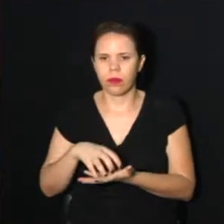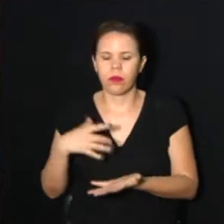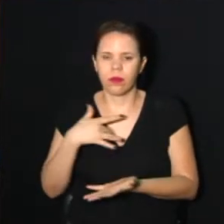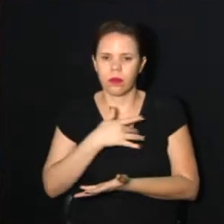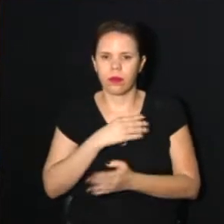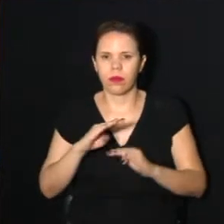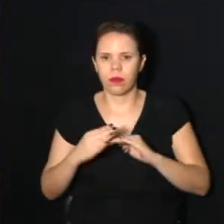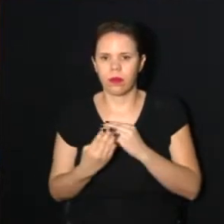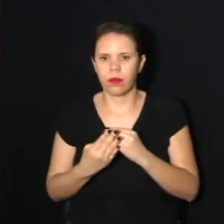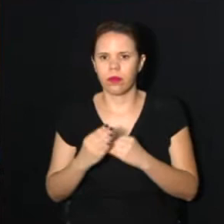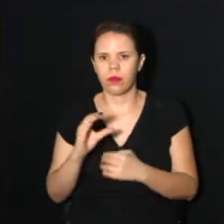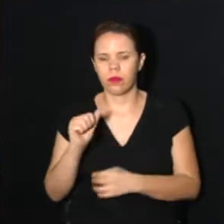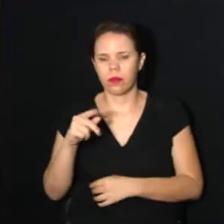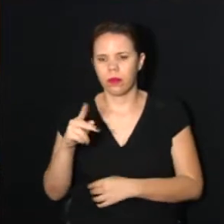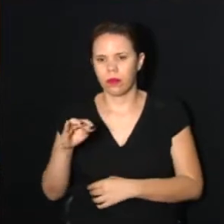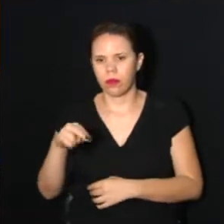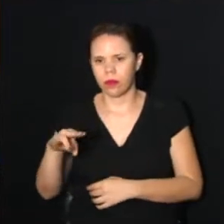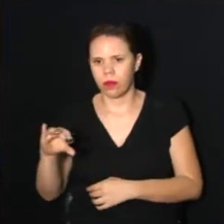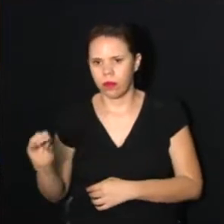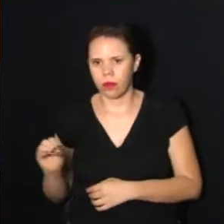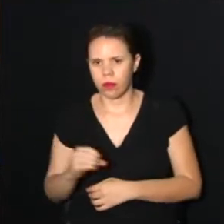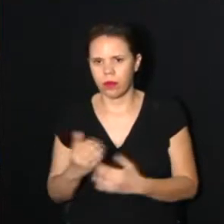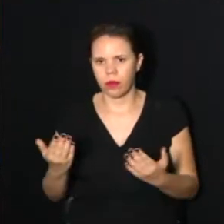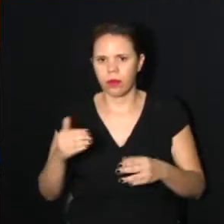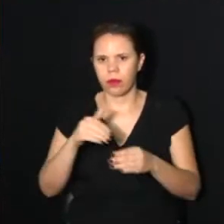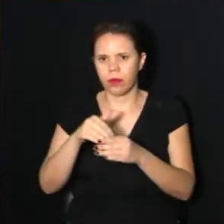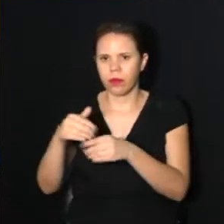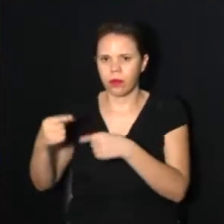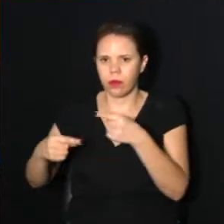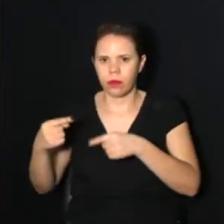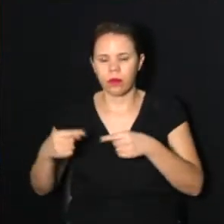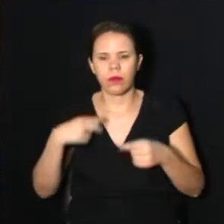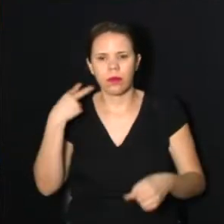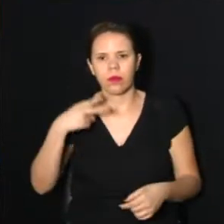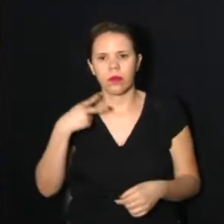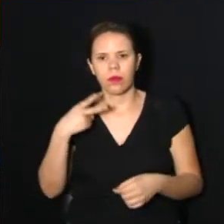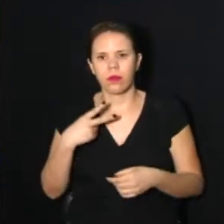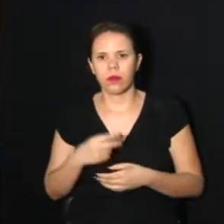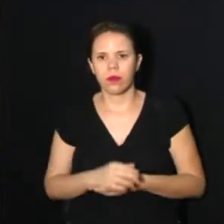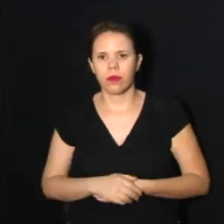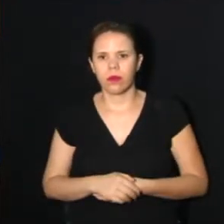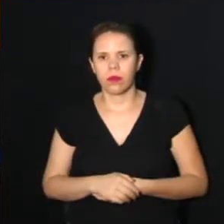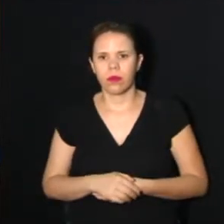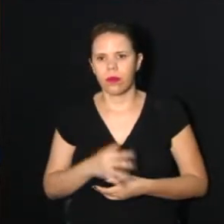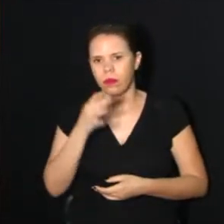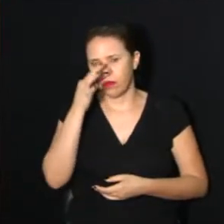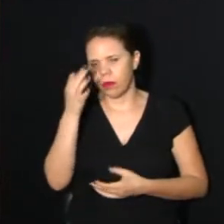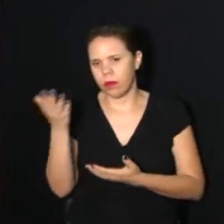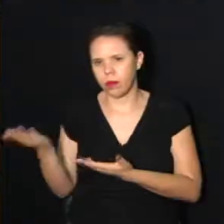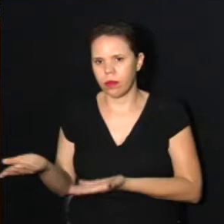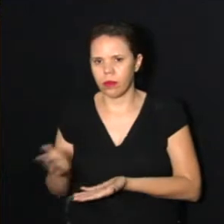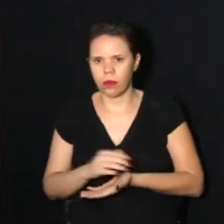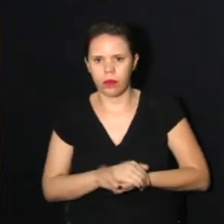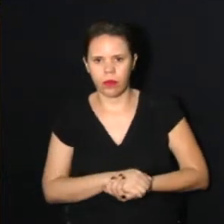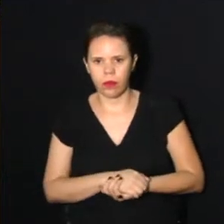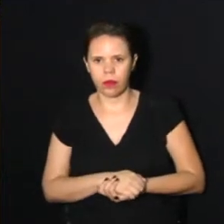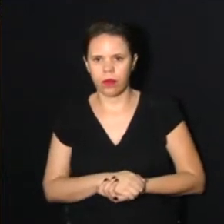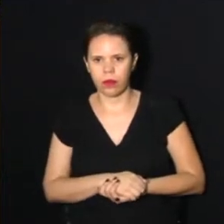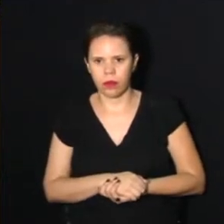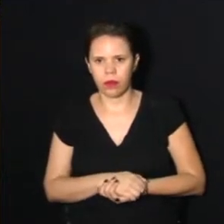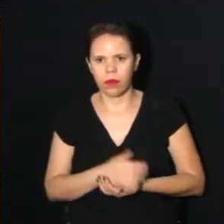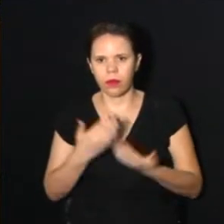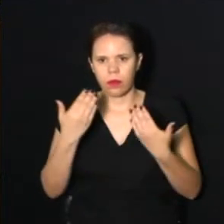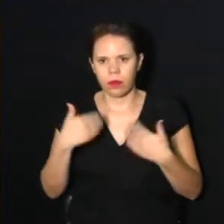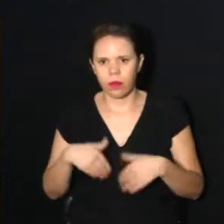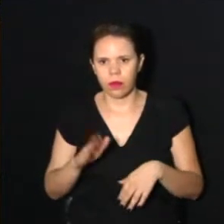Campineiro. Com parecer favorável, o projeto de discussão e votação, vereador Antônio Flores. Presidente, o vereador Zé